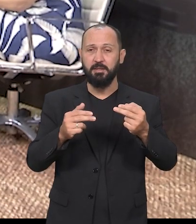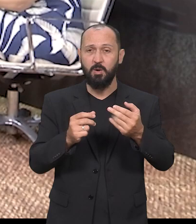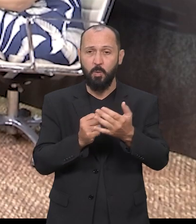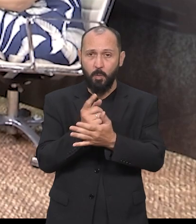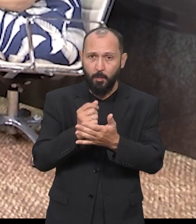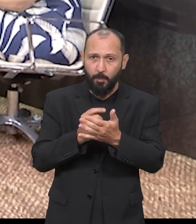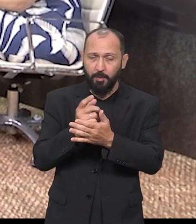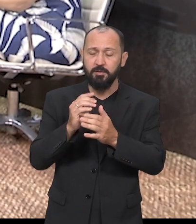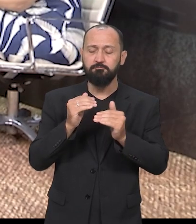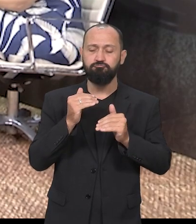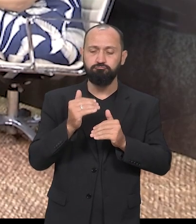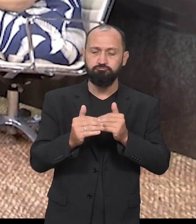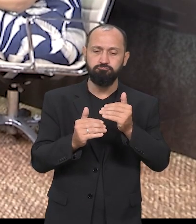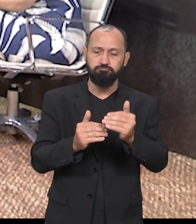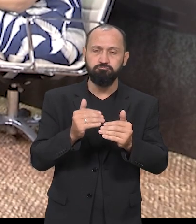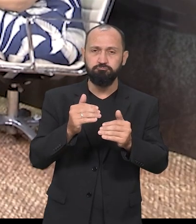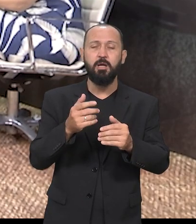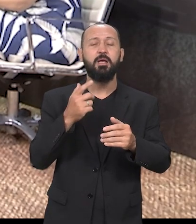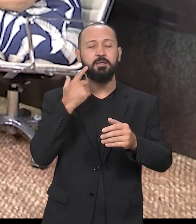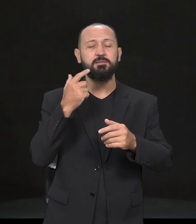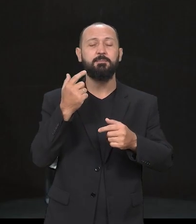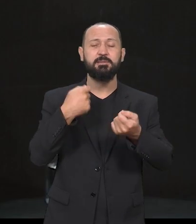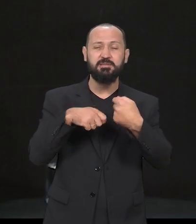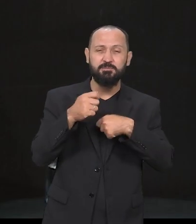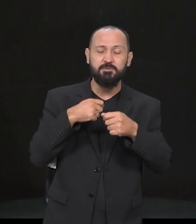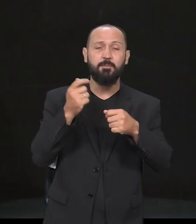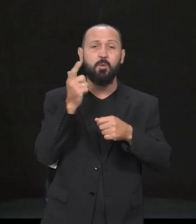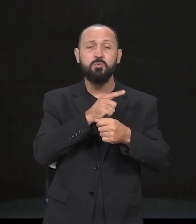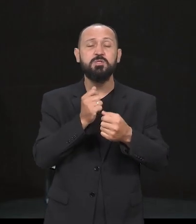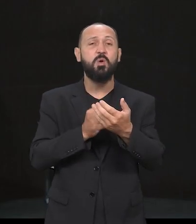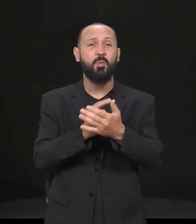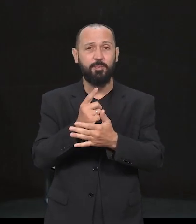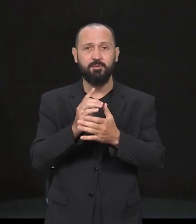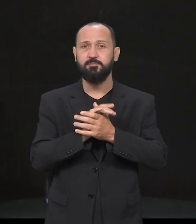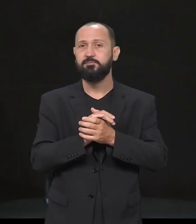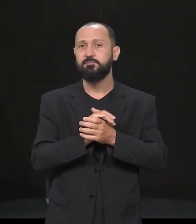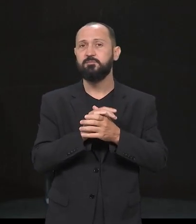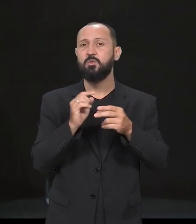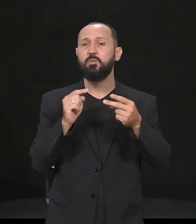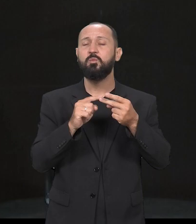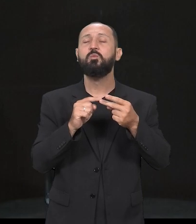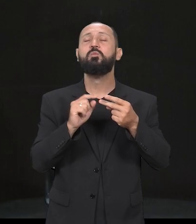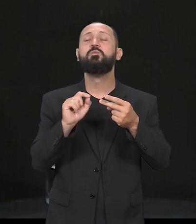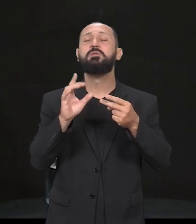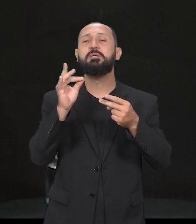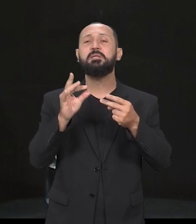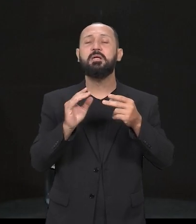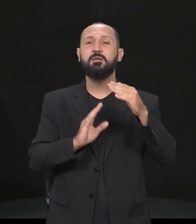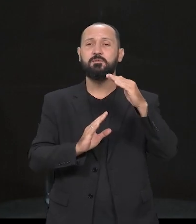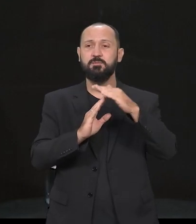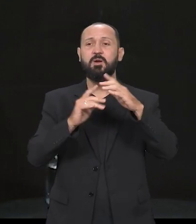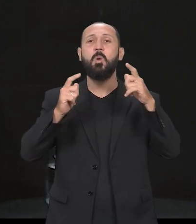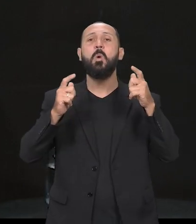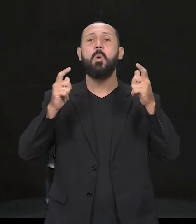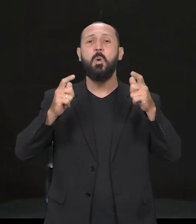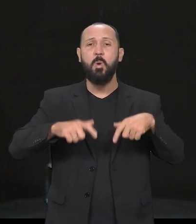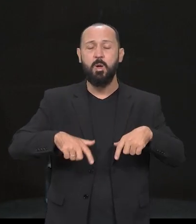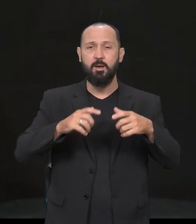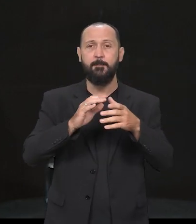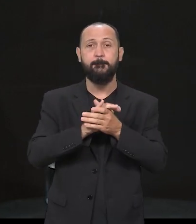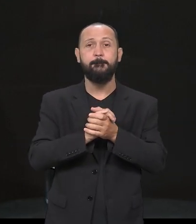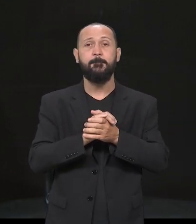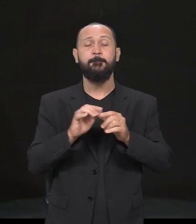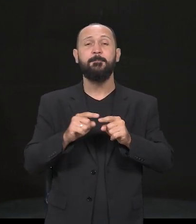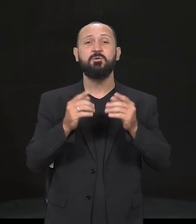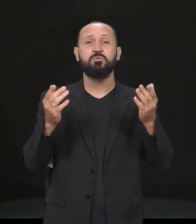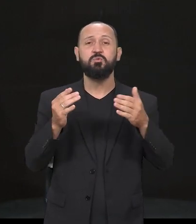gente consegue fazer todos os processos burocráticos para aquisição. Um grande fator limitante era o espaço, né? Só